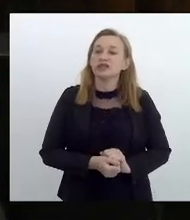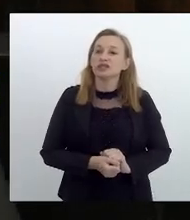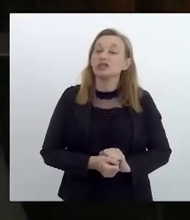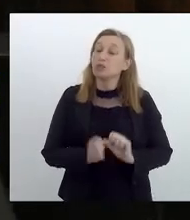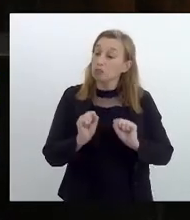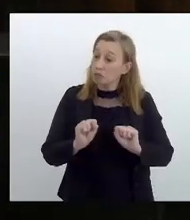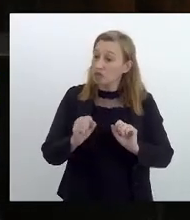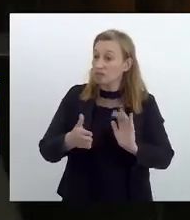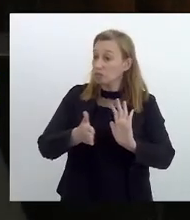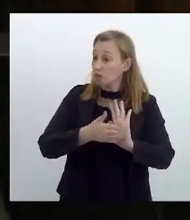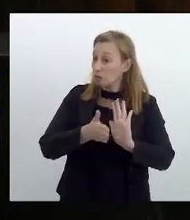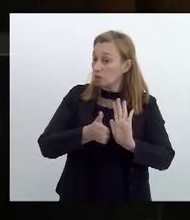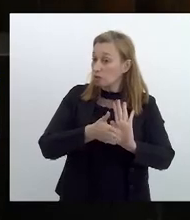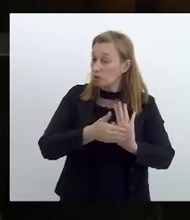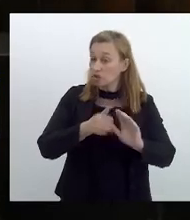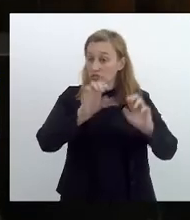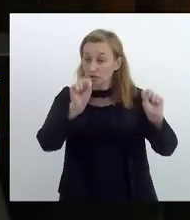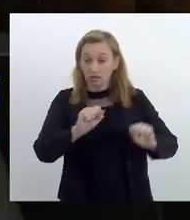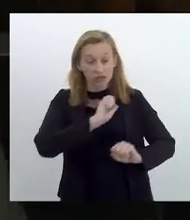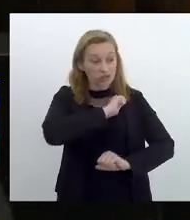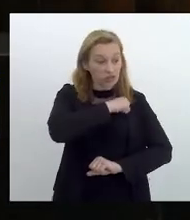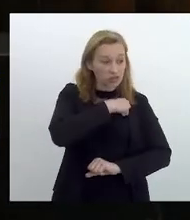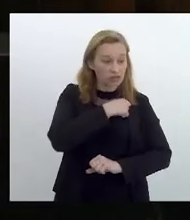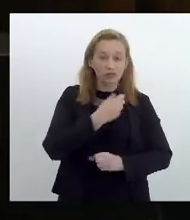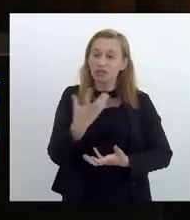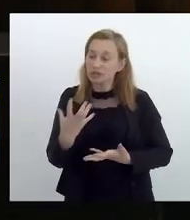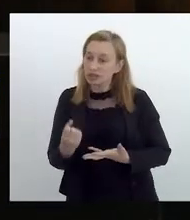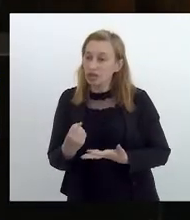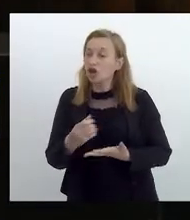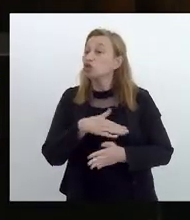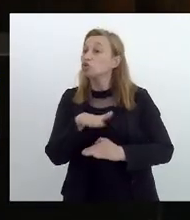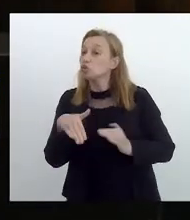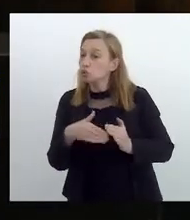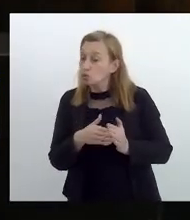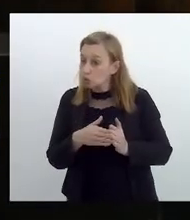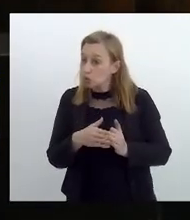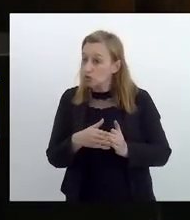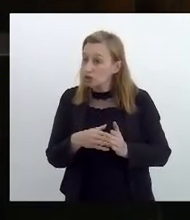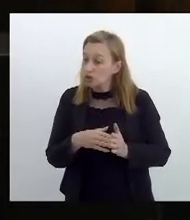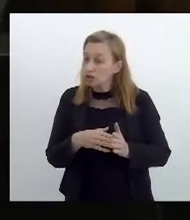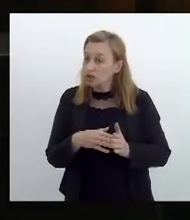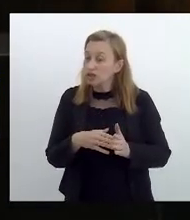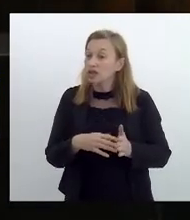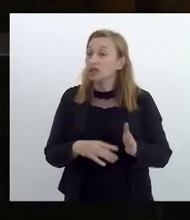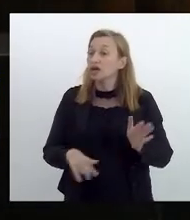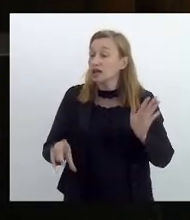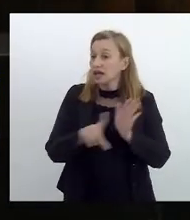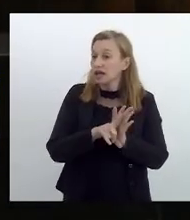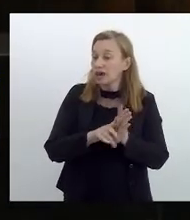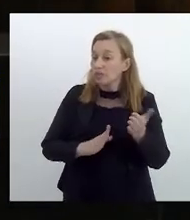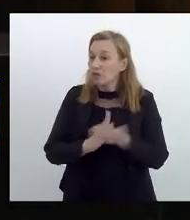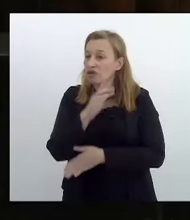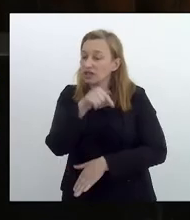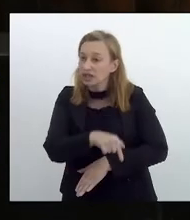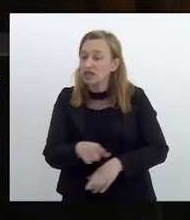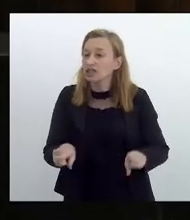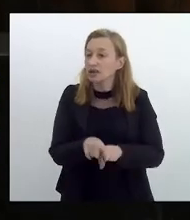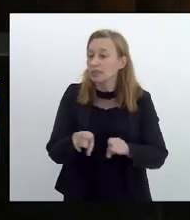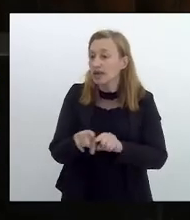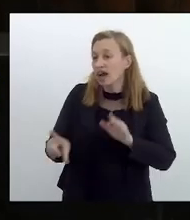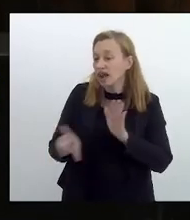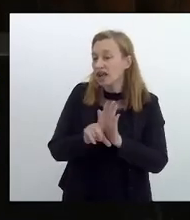propostas para o regime para aderilo consoante toda a legislação aprovada aqui e mais a lei complementar